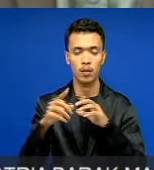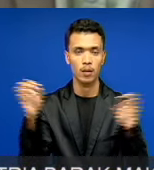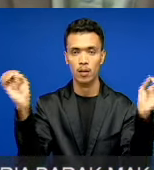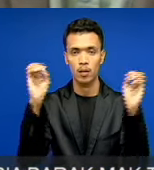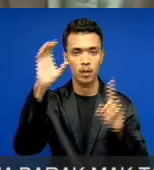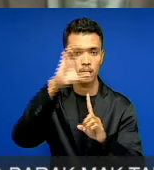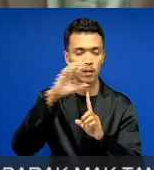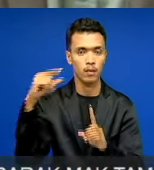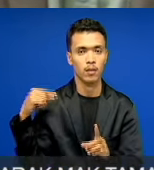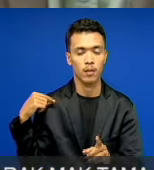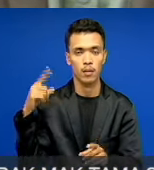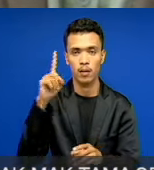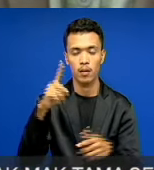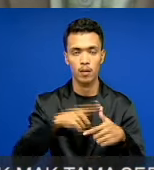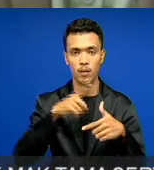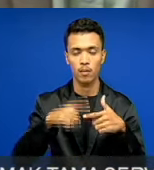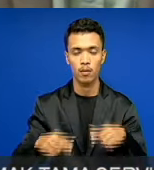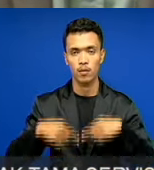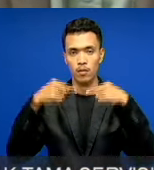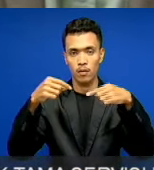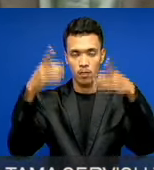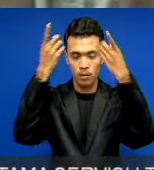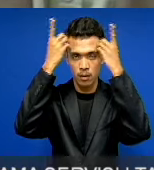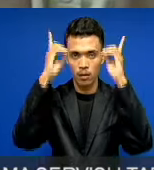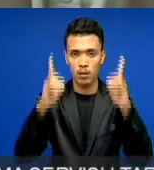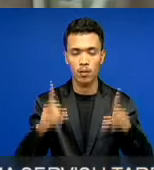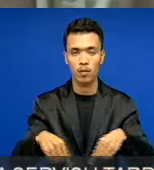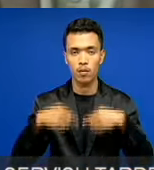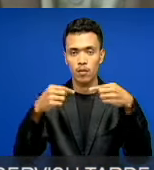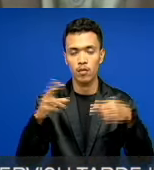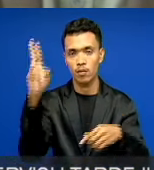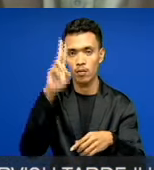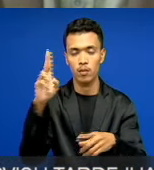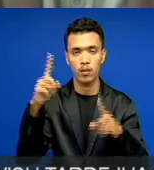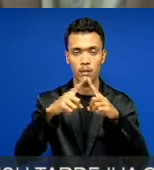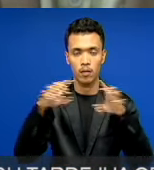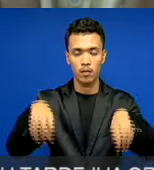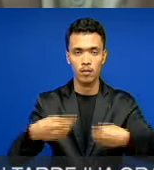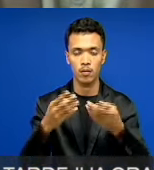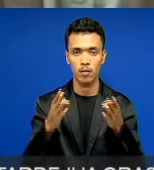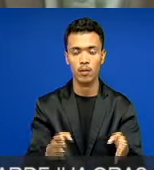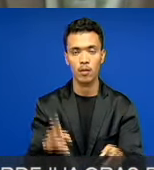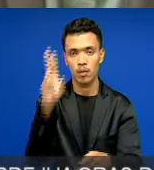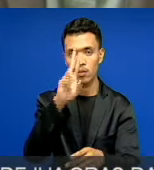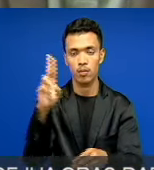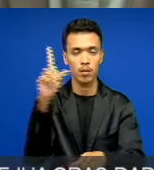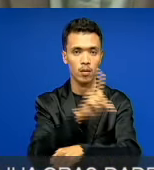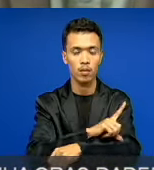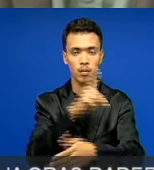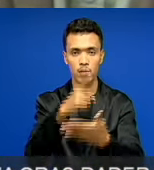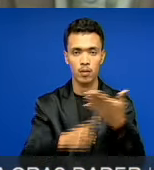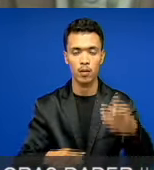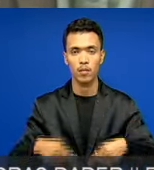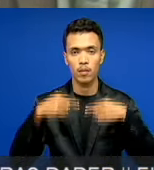ida, depois a sair de espaço ida para a utilização ba estafida tu usa veículo e relógio será. Amse a carteira